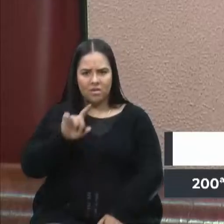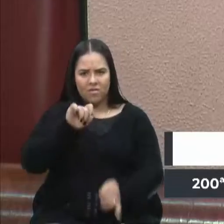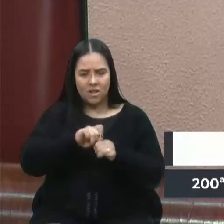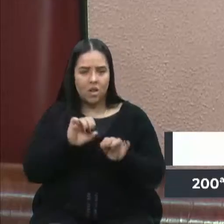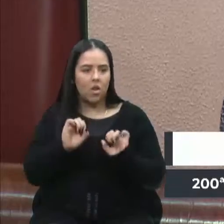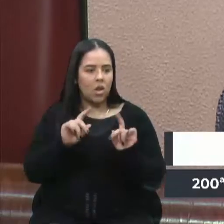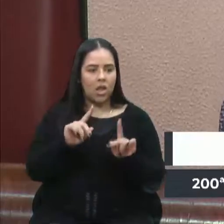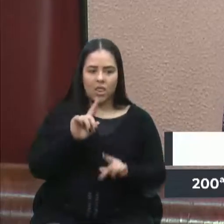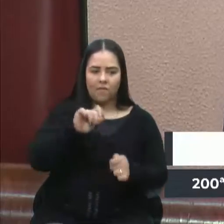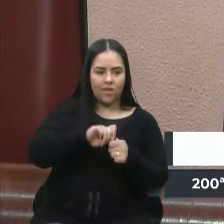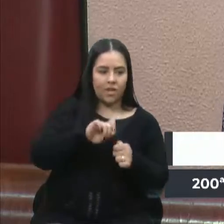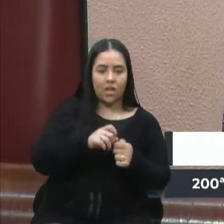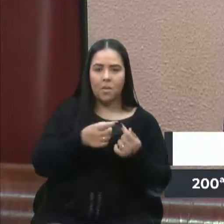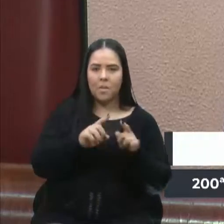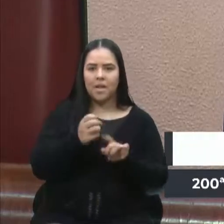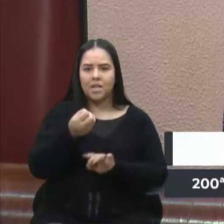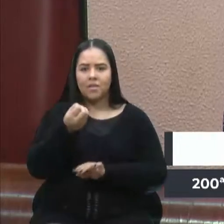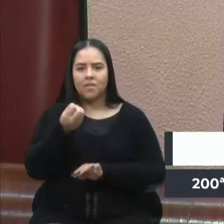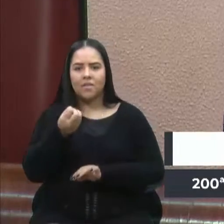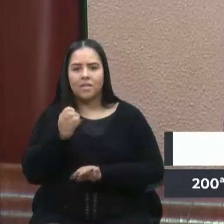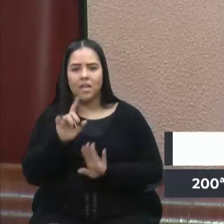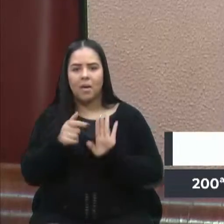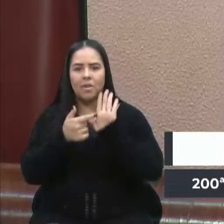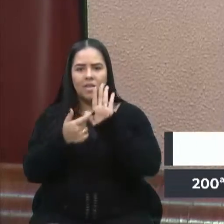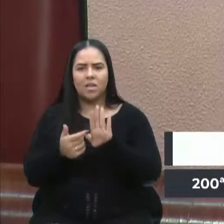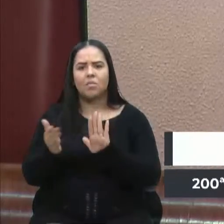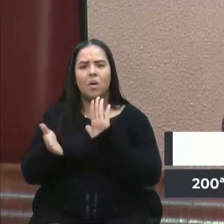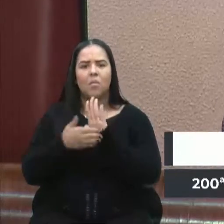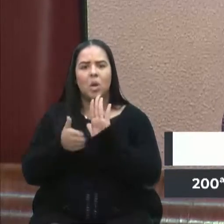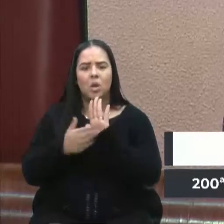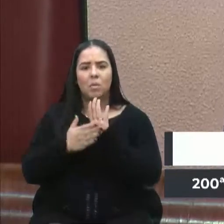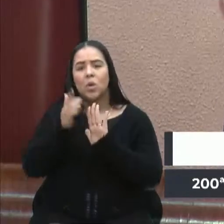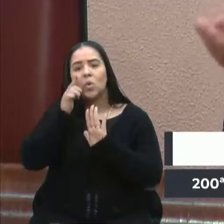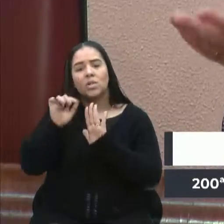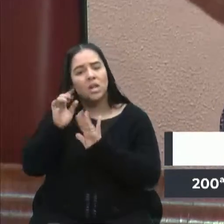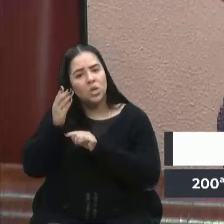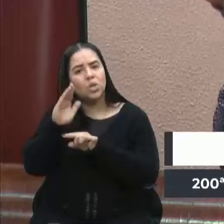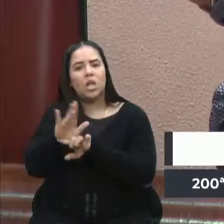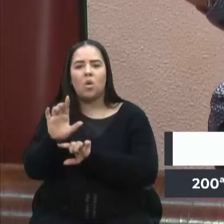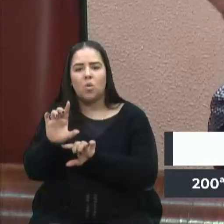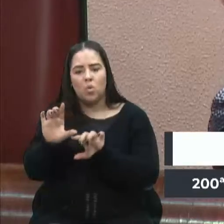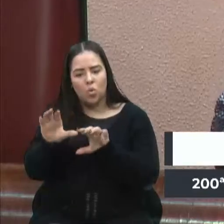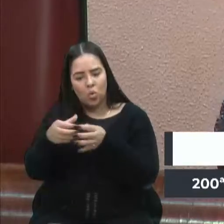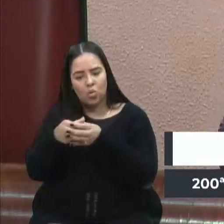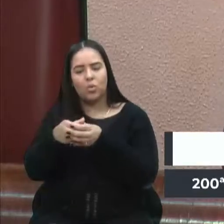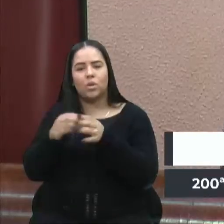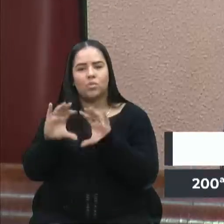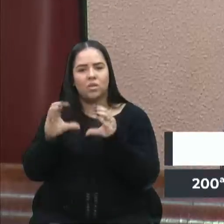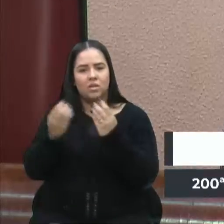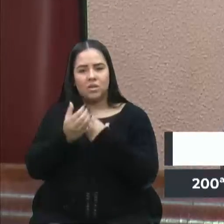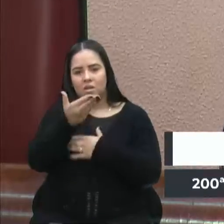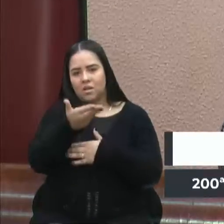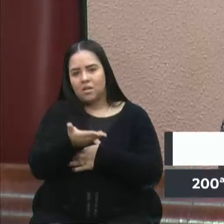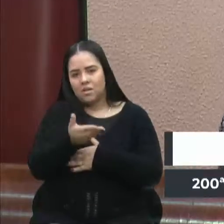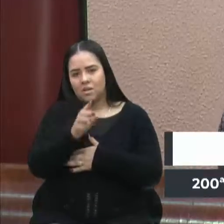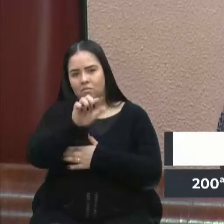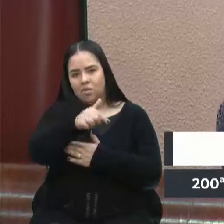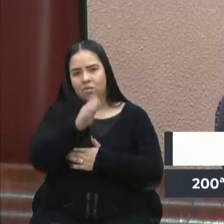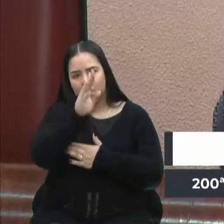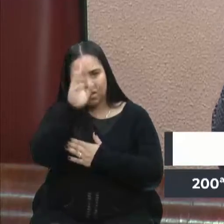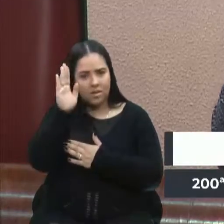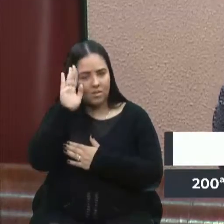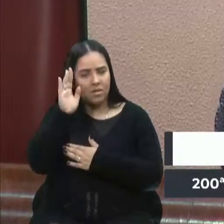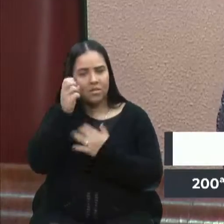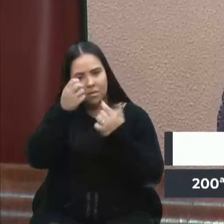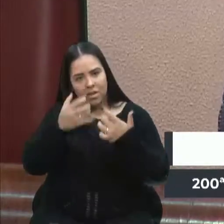faz. Quando apresenta uma proposta para atender uma parte da comunidade, que depois o colega Bressan até vai ter mais tempo,